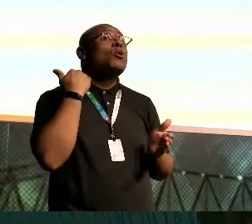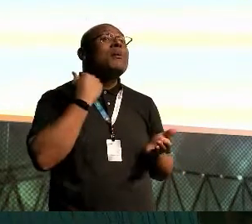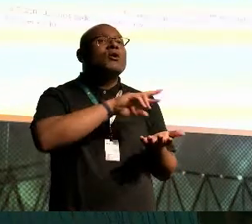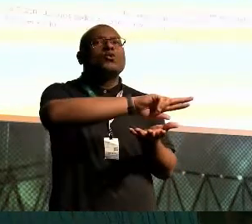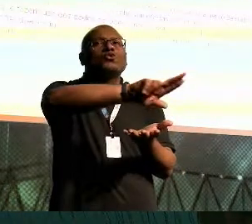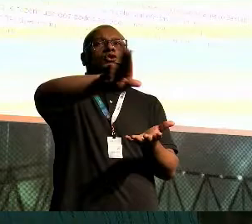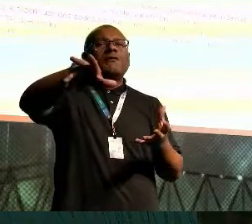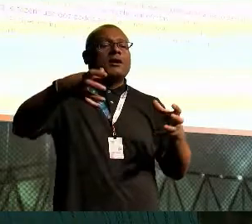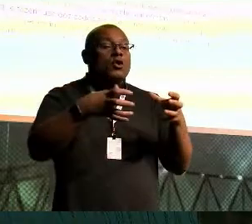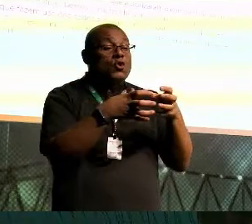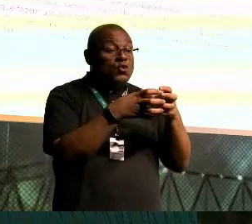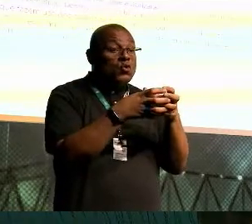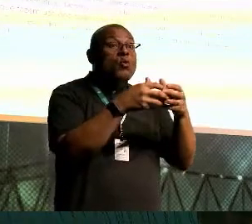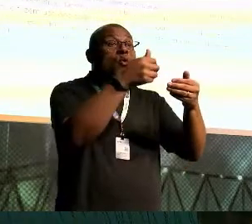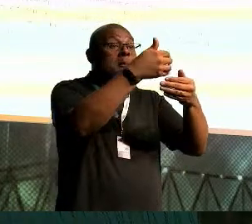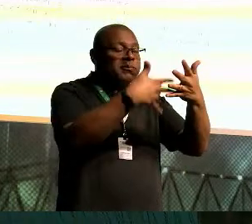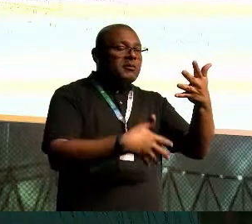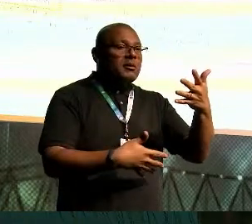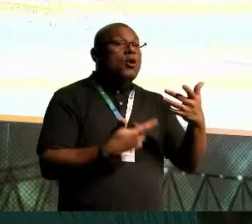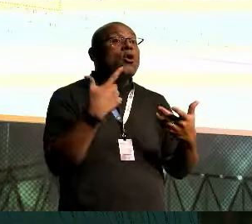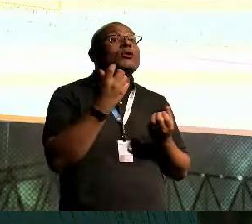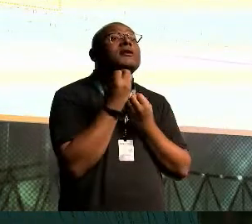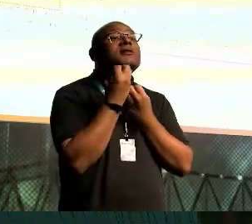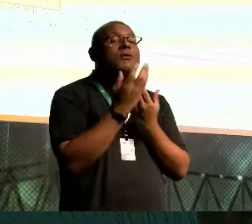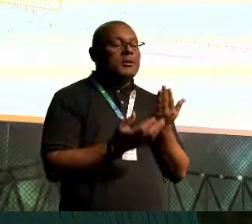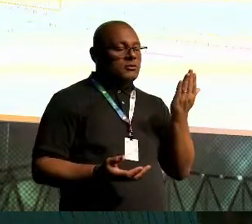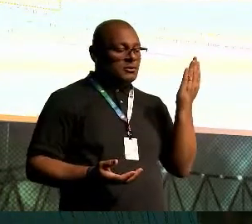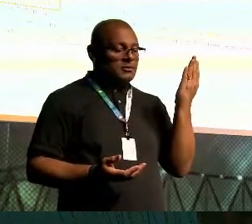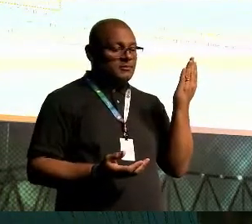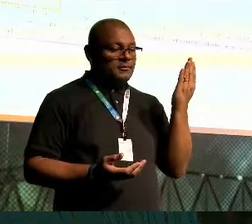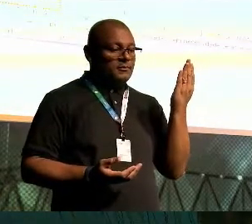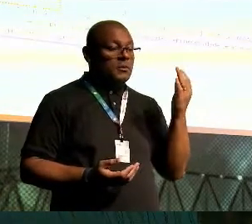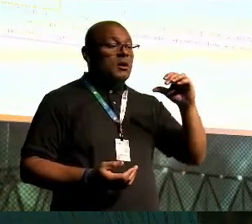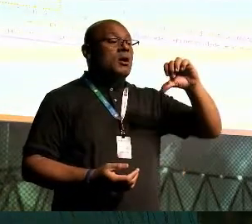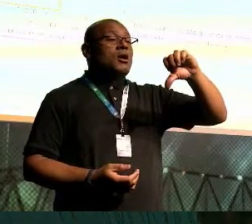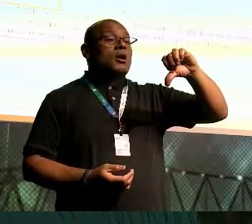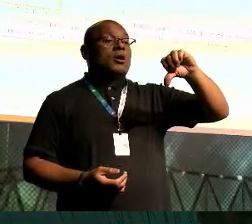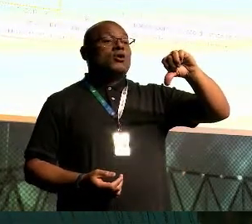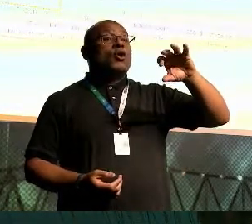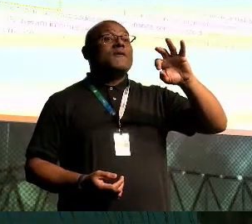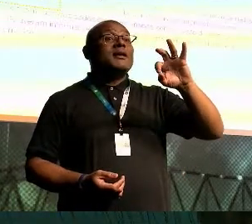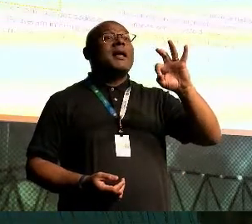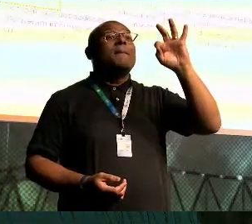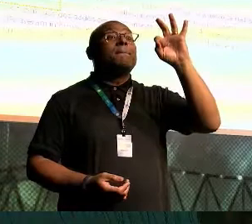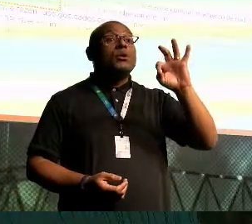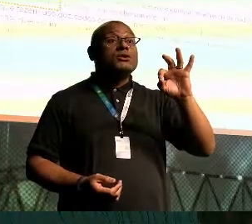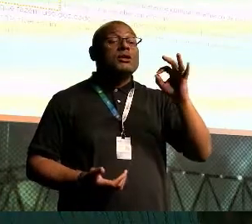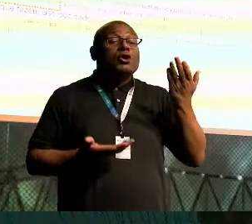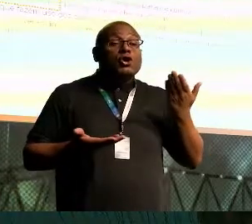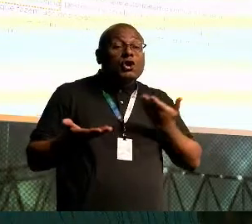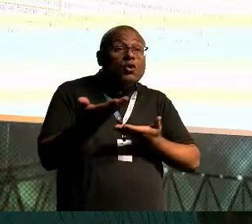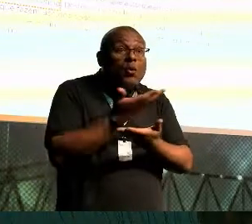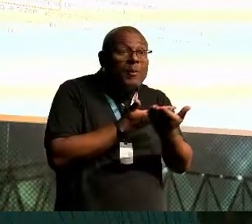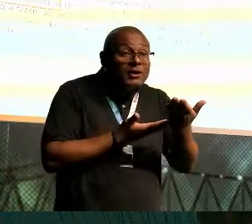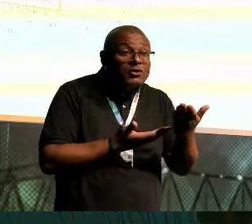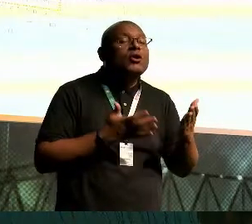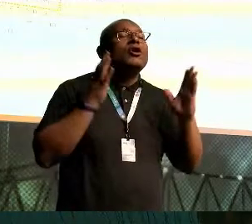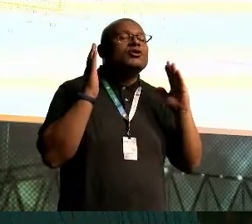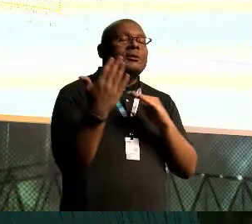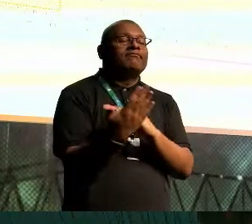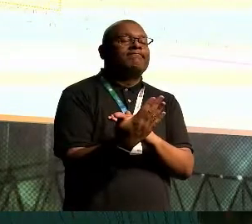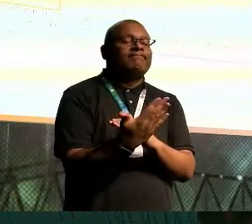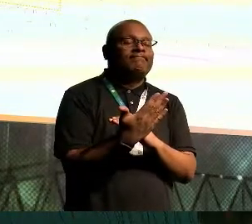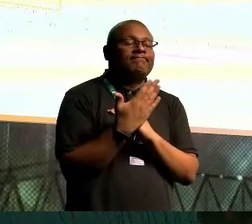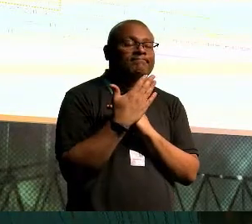começa a oferecer vantagens. E aqui os dados que eu queria trazer, então, 90% dos usuários que compartilharam já tiveram algum